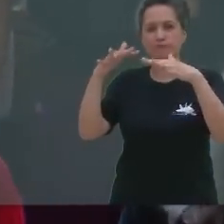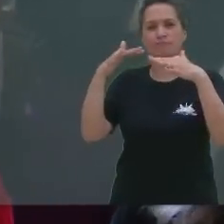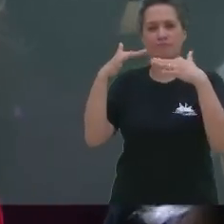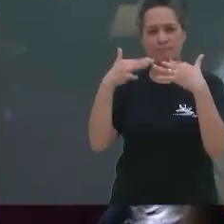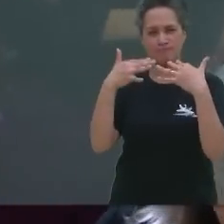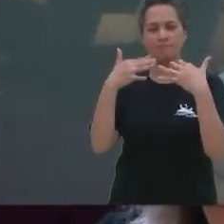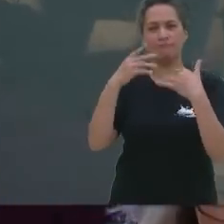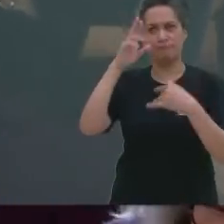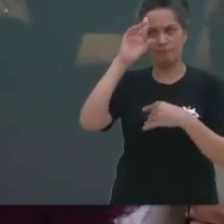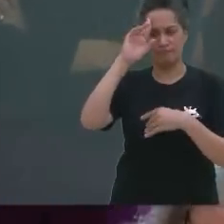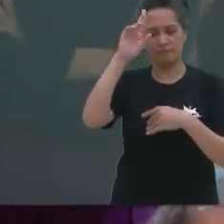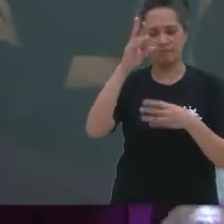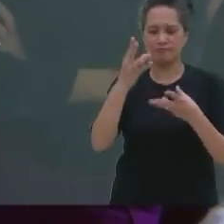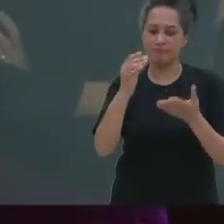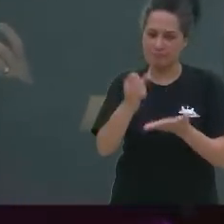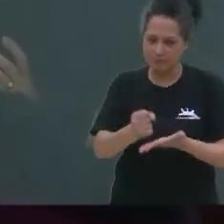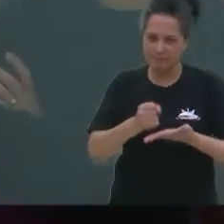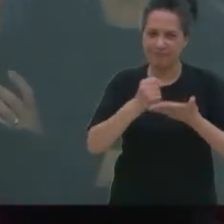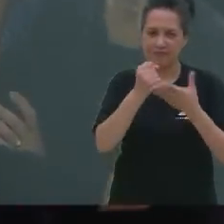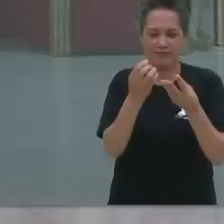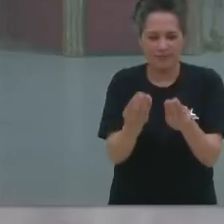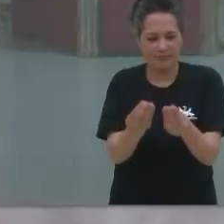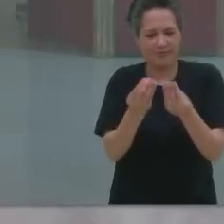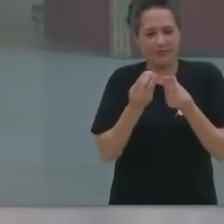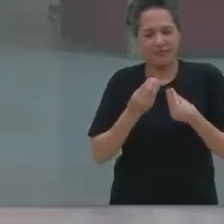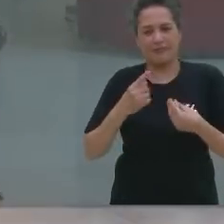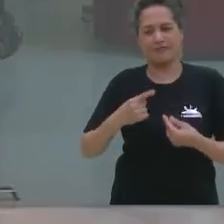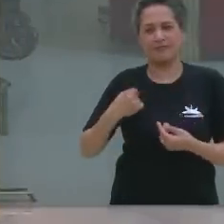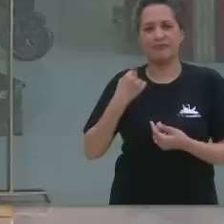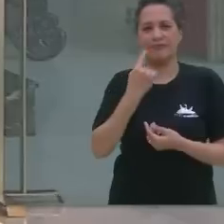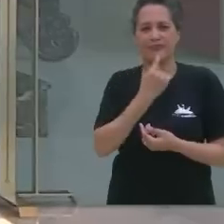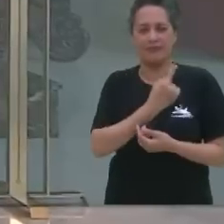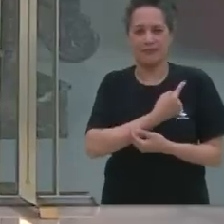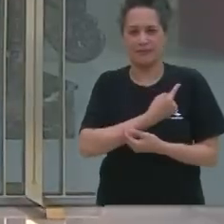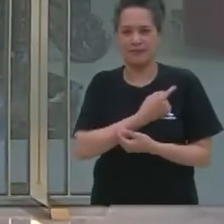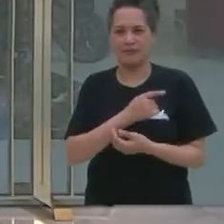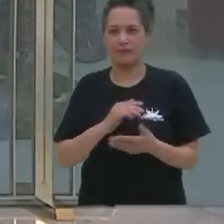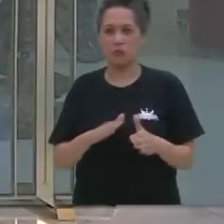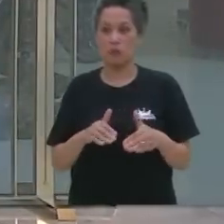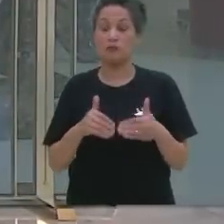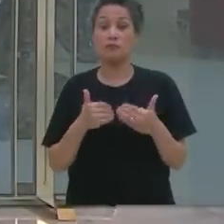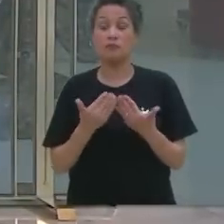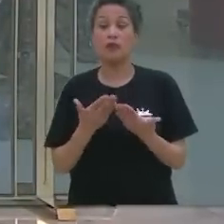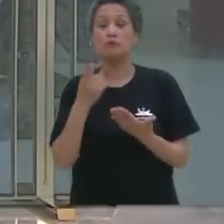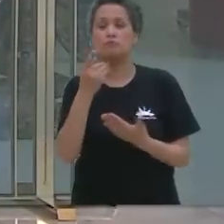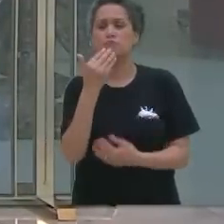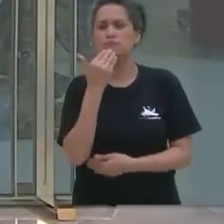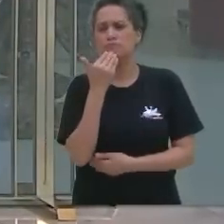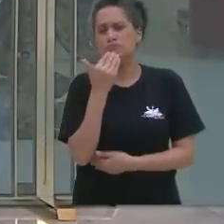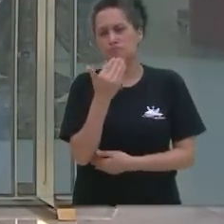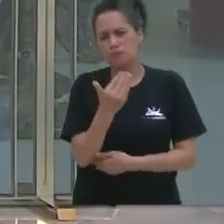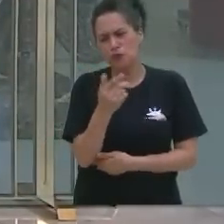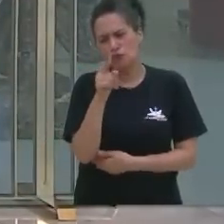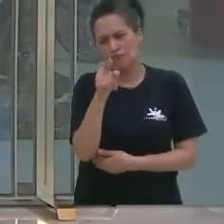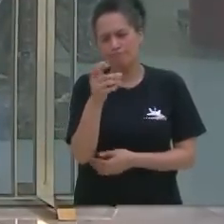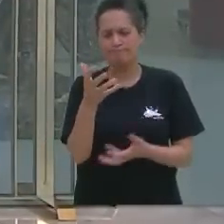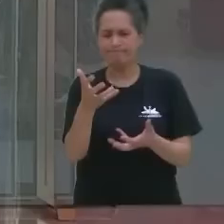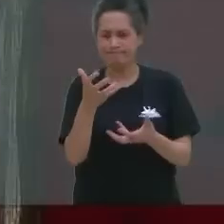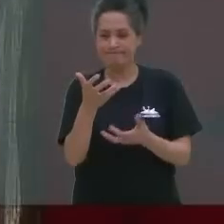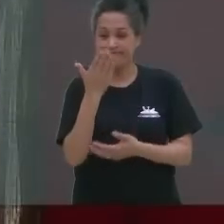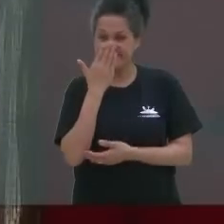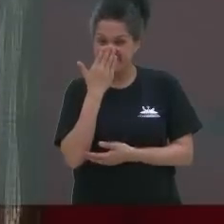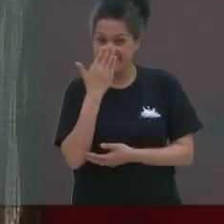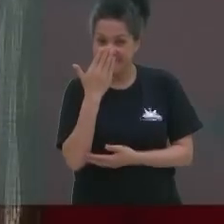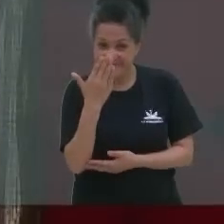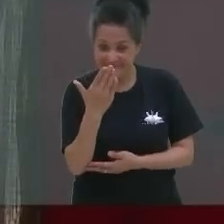a salvação nos concedei. Qual a intenção que se quer colocar diante de Deus por Nossa Senhora